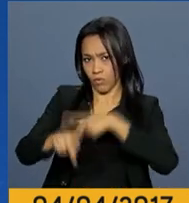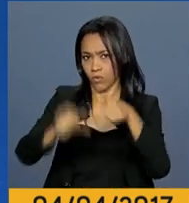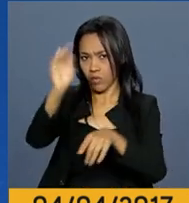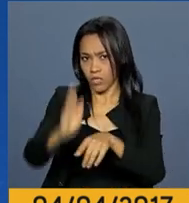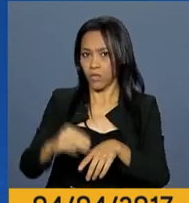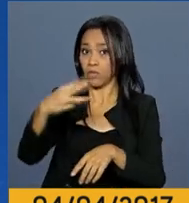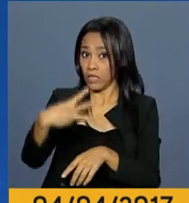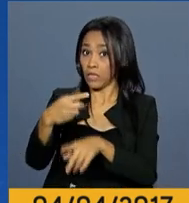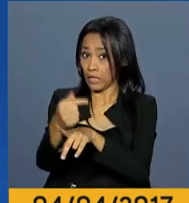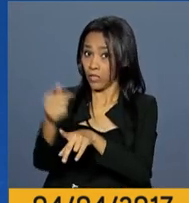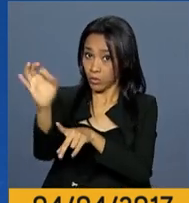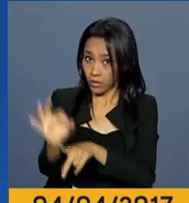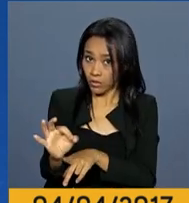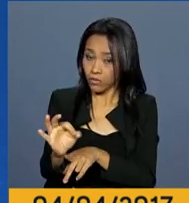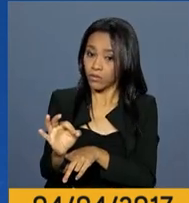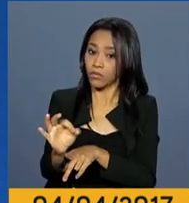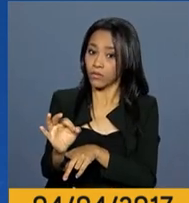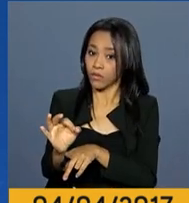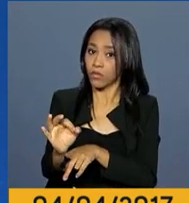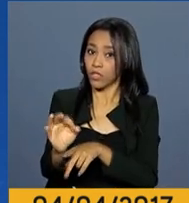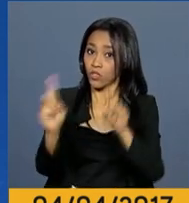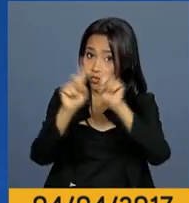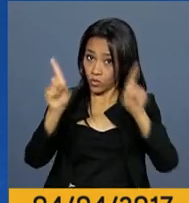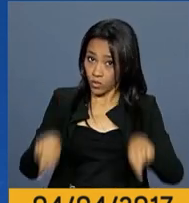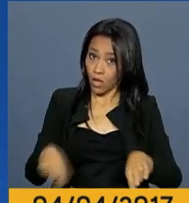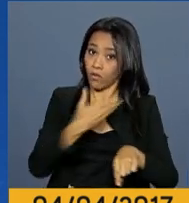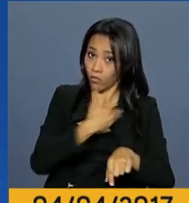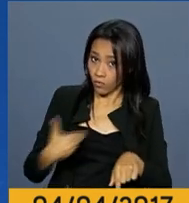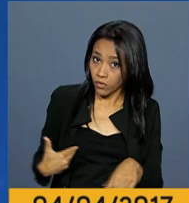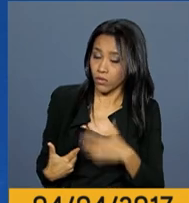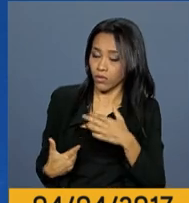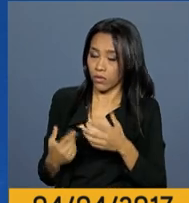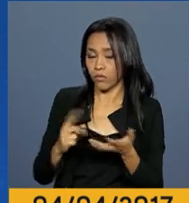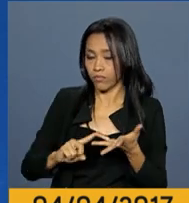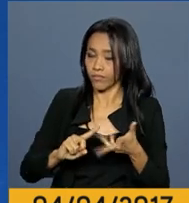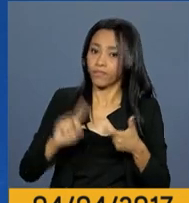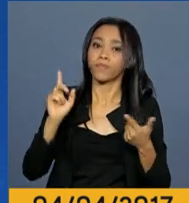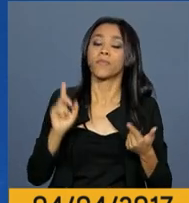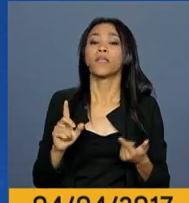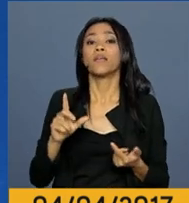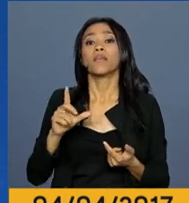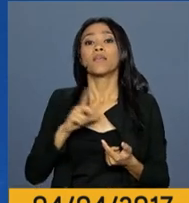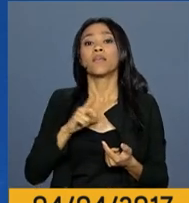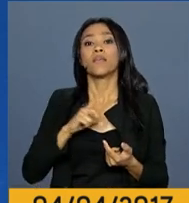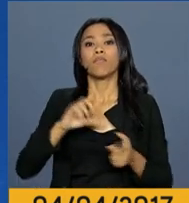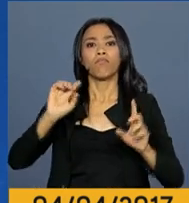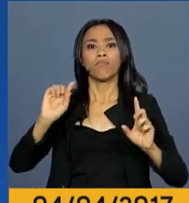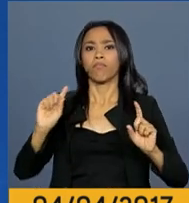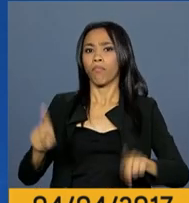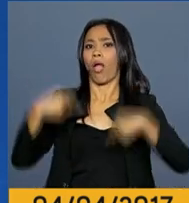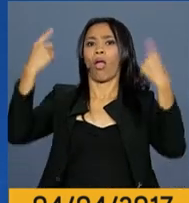fazendo, 37% do funcionário público, etc., né, que se rebela, porque são aqueles